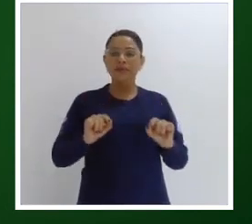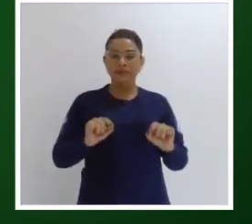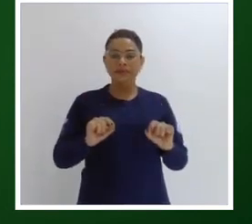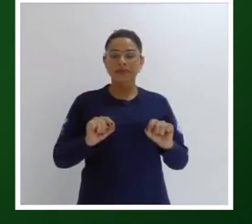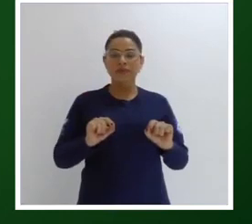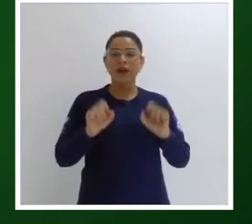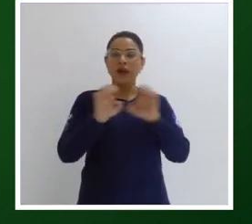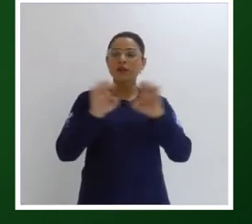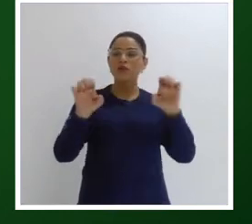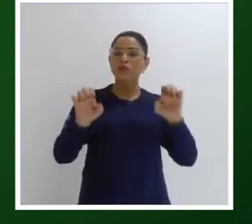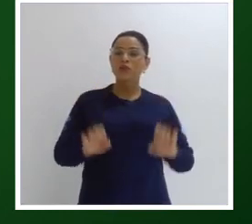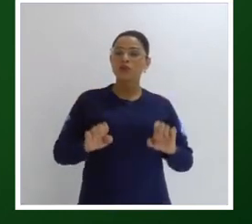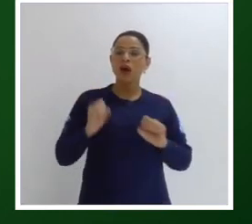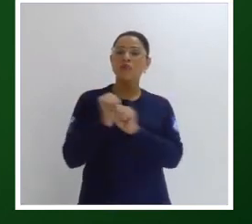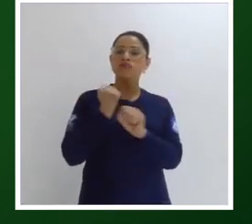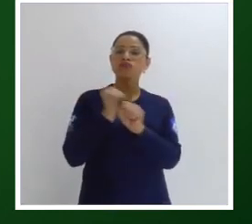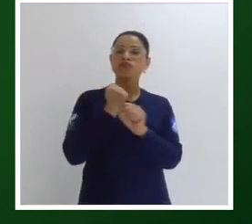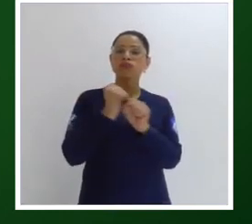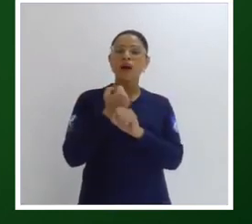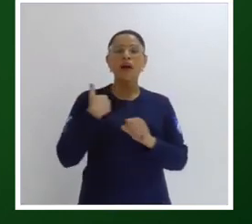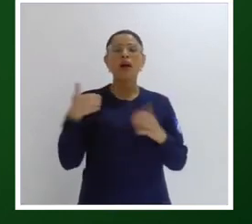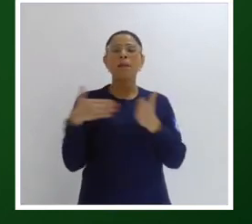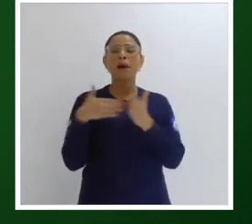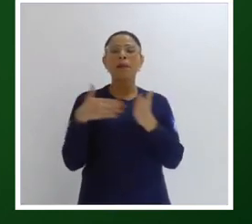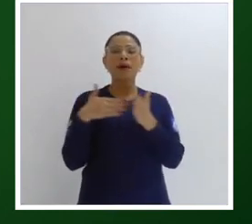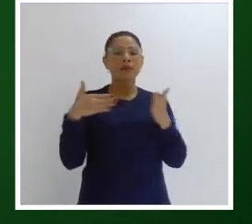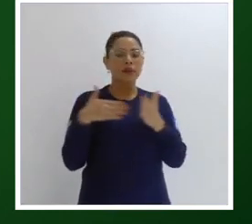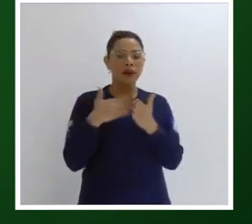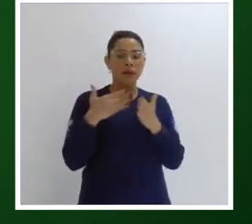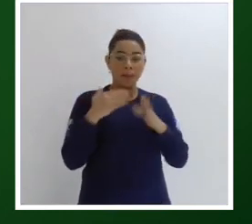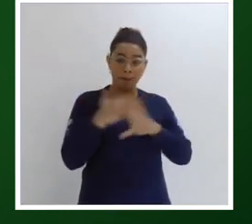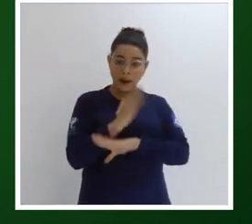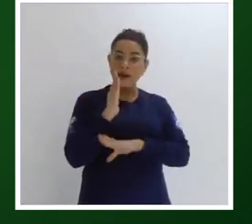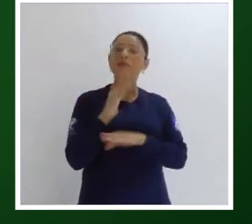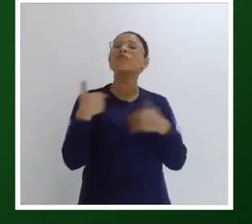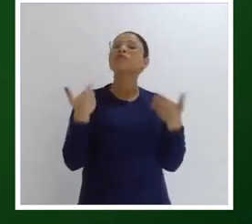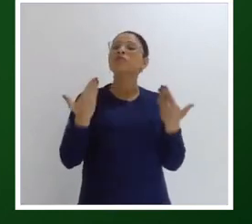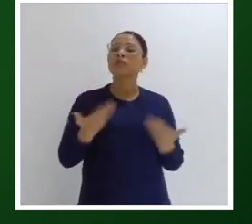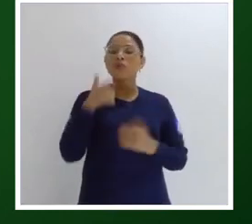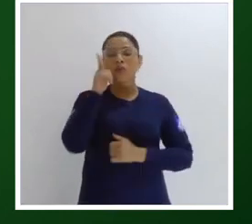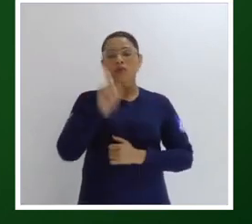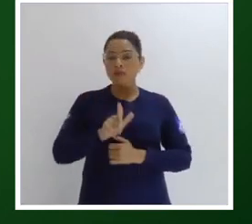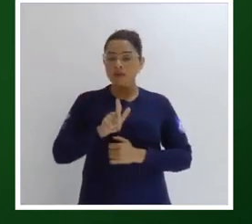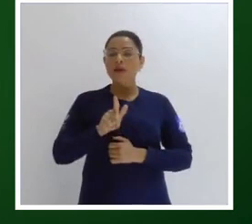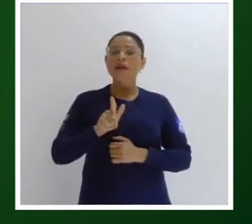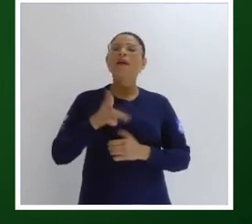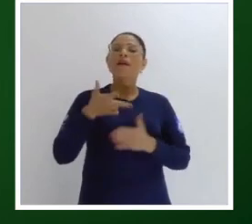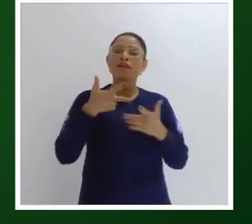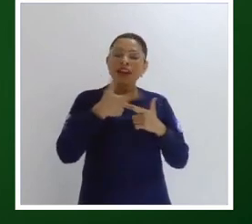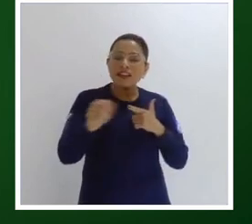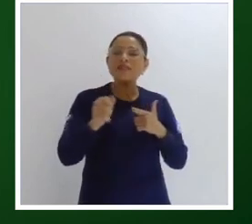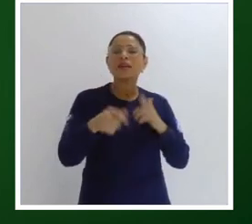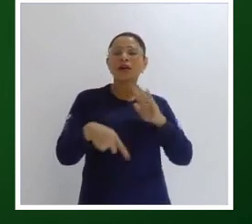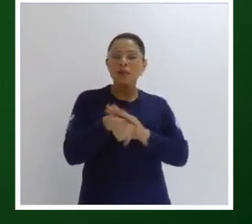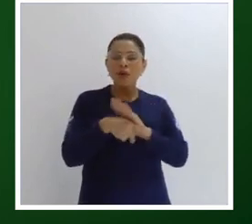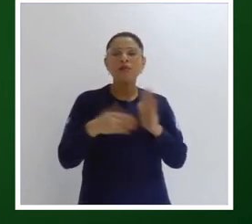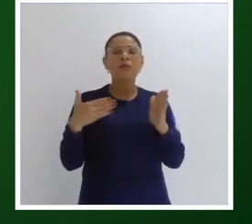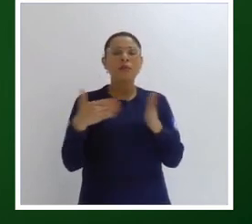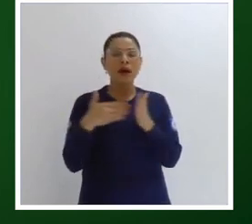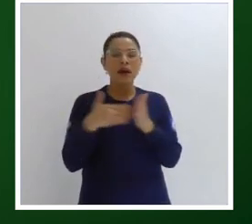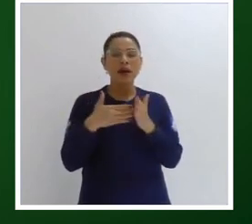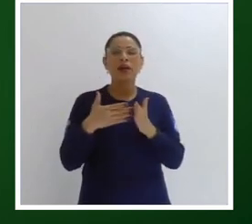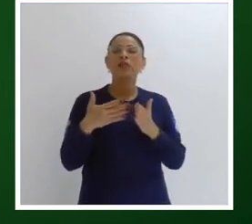arquitetônica né então a gente vai ter que vencer as barreiras arquitetônicas nós temos que vencer as barreiras atitudinais